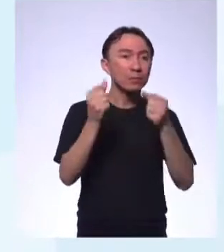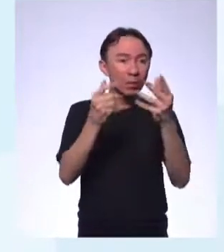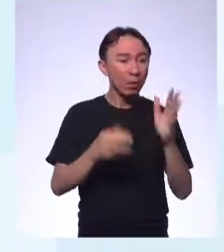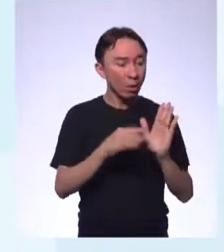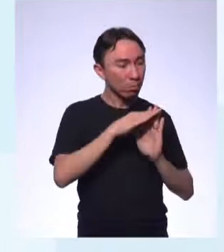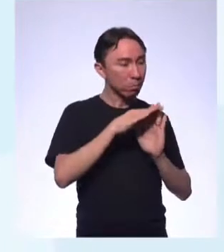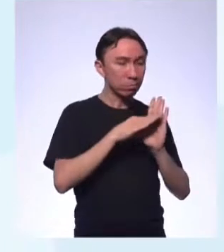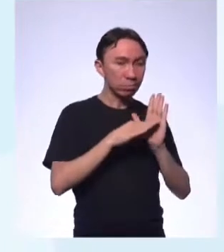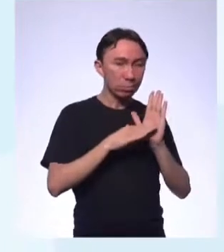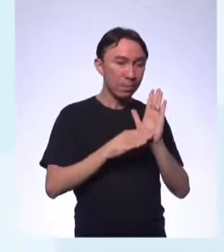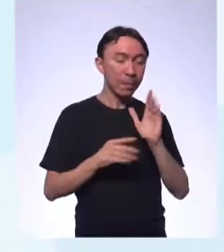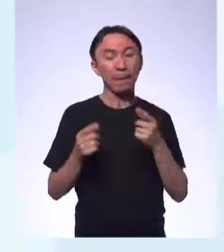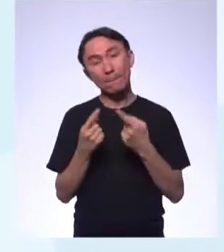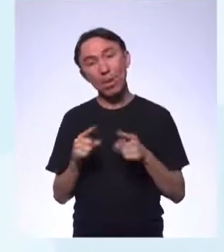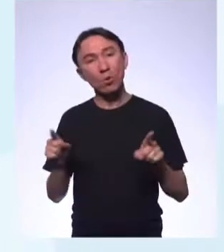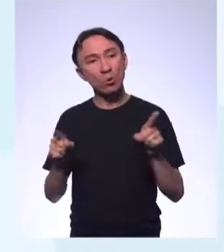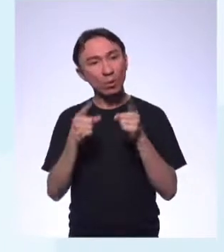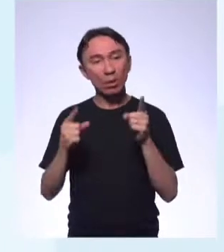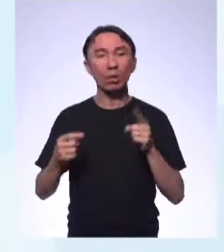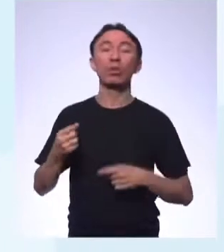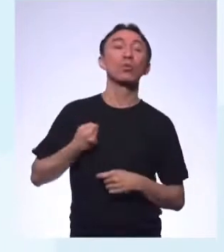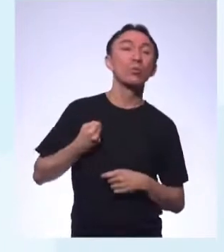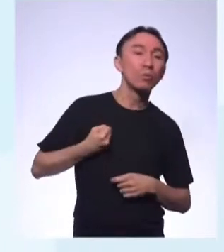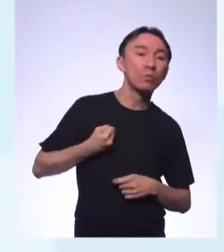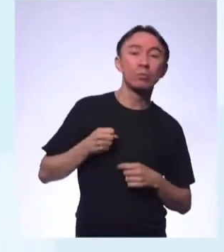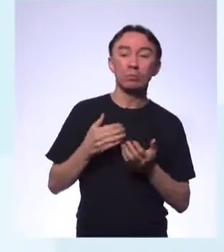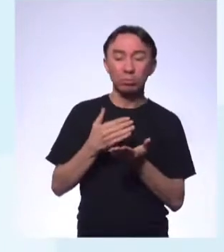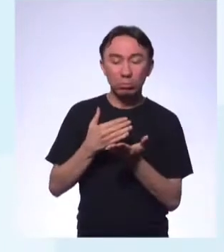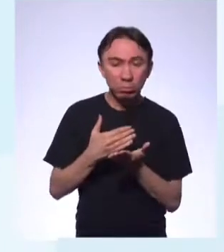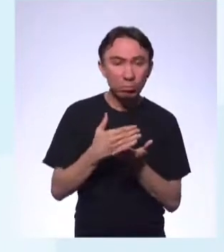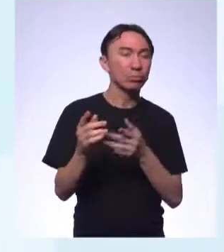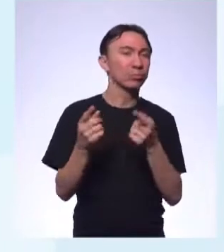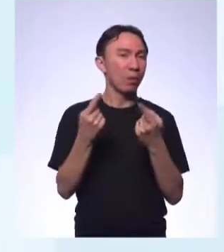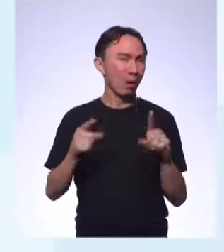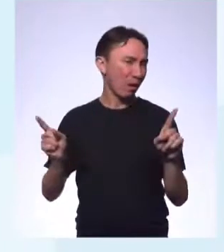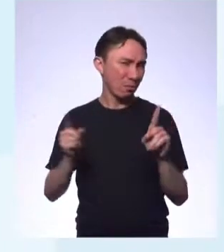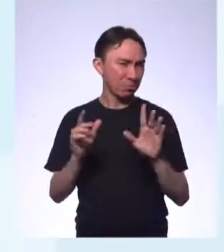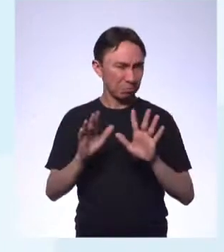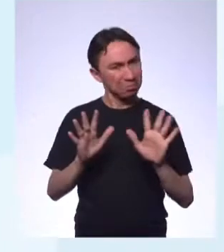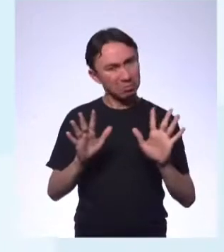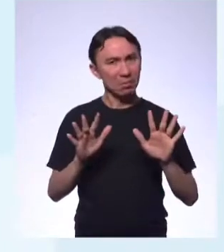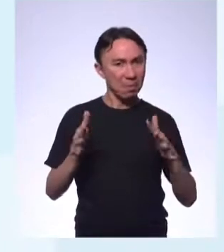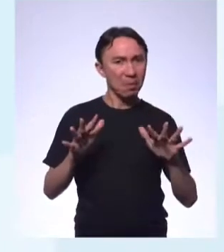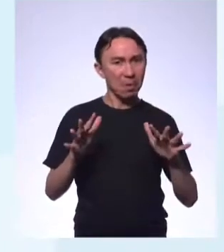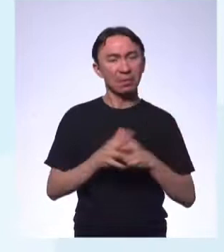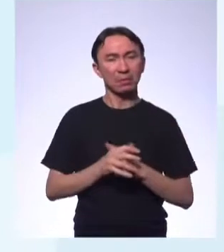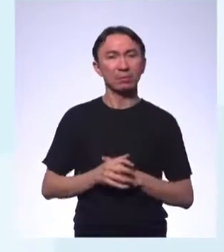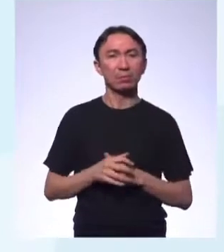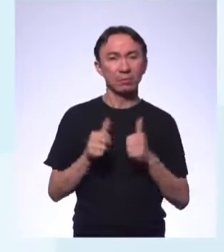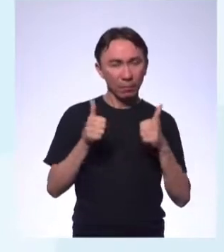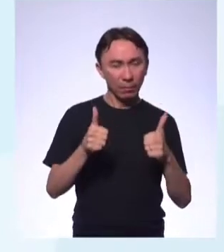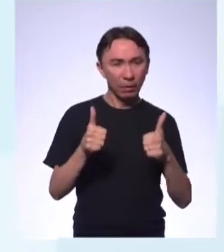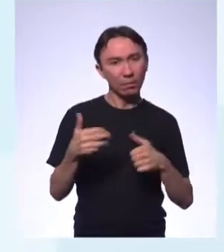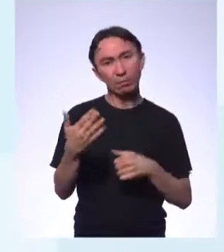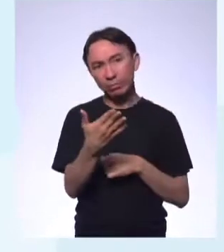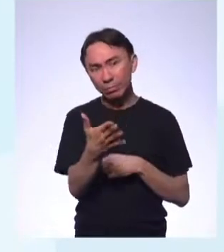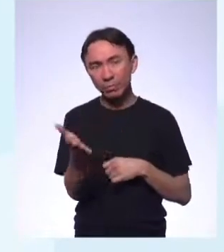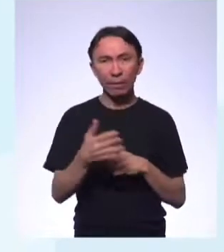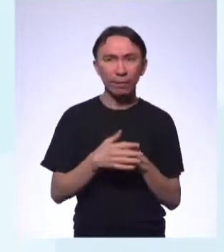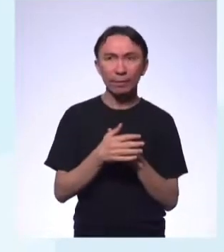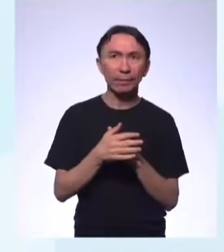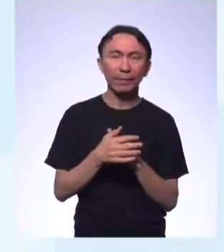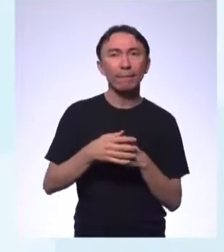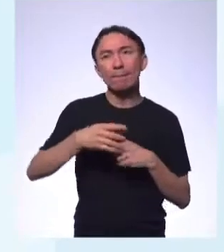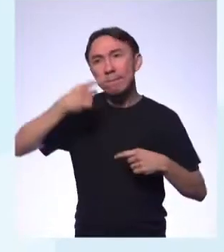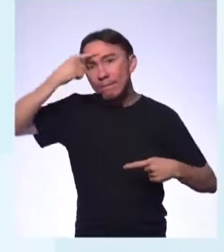roteiro. Música, ou o número da música, começa a tocar. Algo do tipo, né? Claro que aí vocês, né, vão usar a criatividade de vocês.